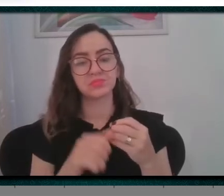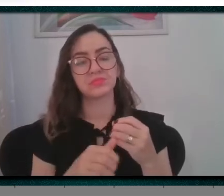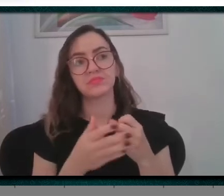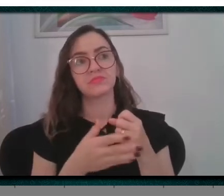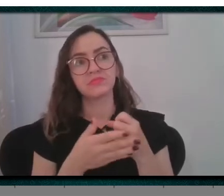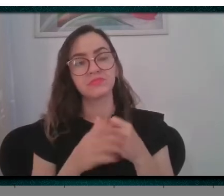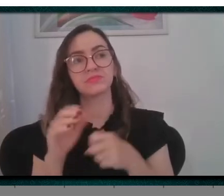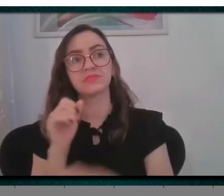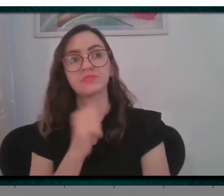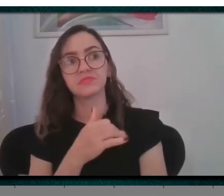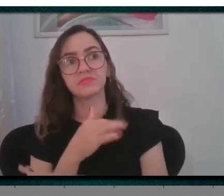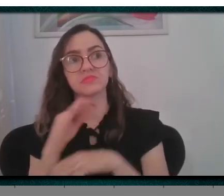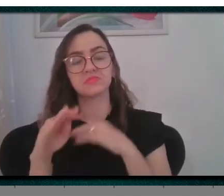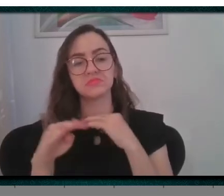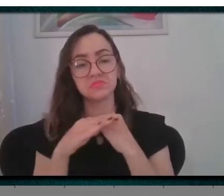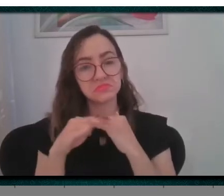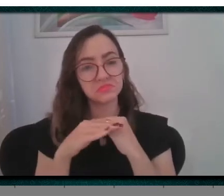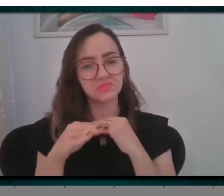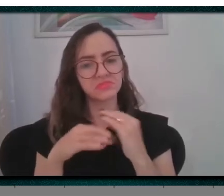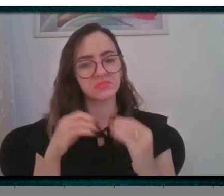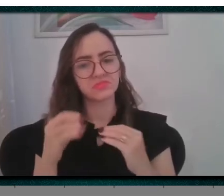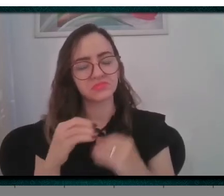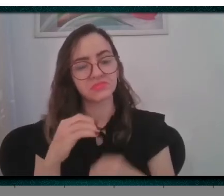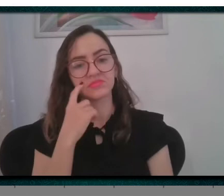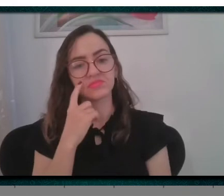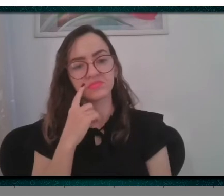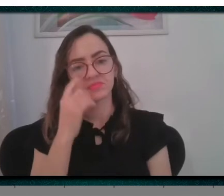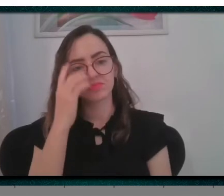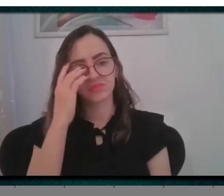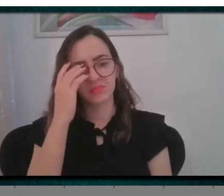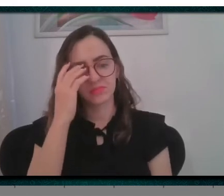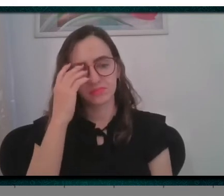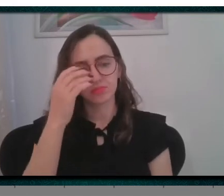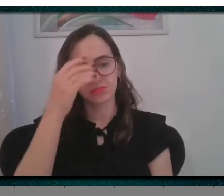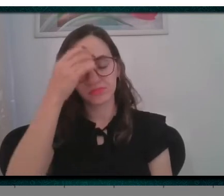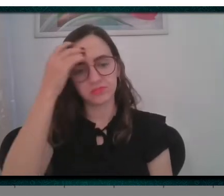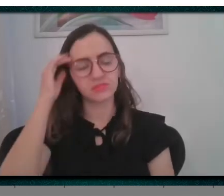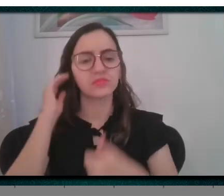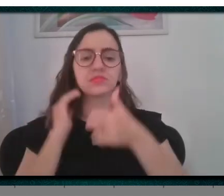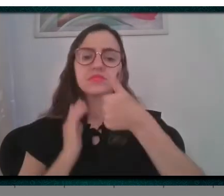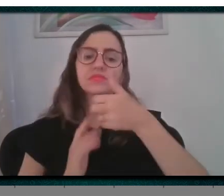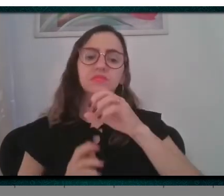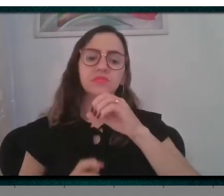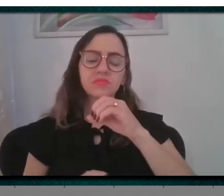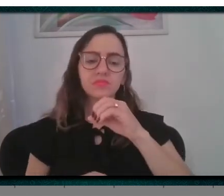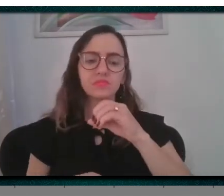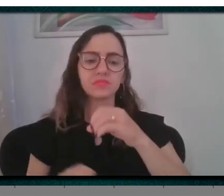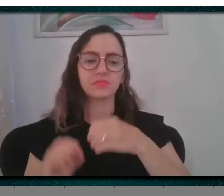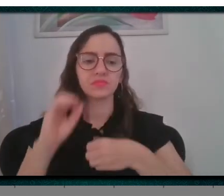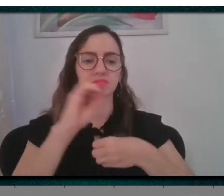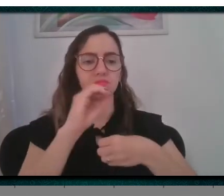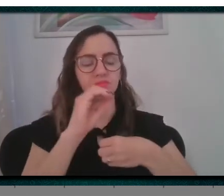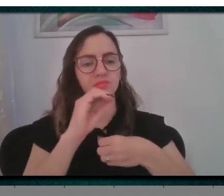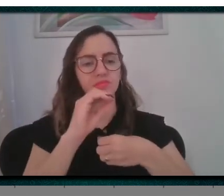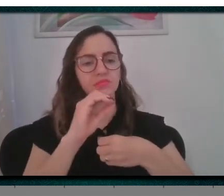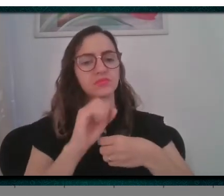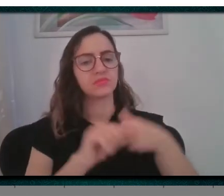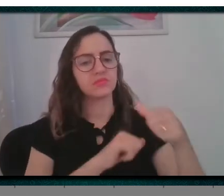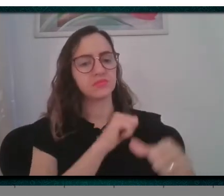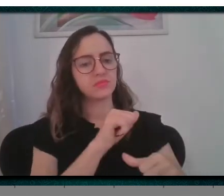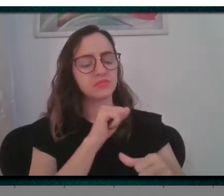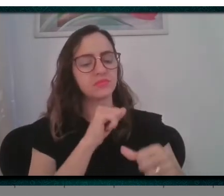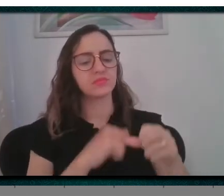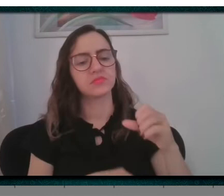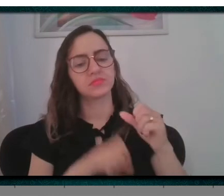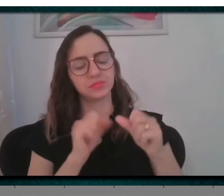Esses valores aqui, ó, 10 elevado a zero, ele vai ser convertido ao seu expoente, zero. 10 elevado a 7 vai